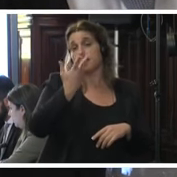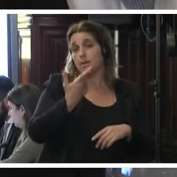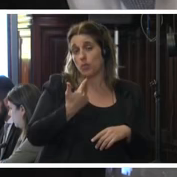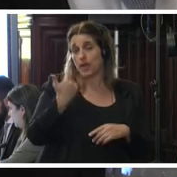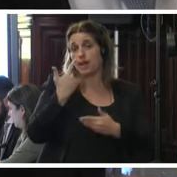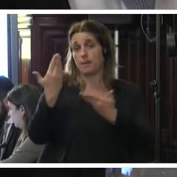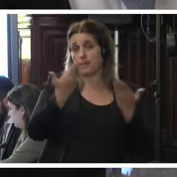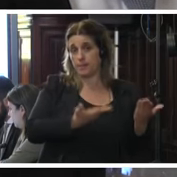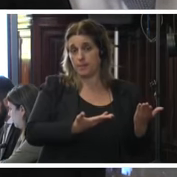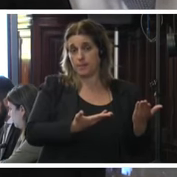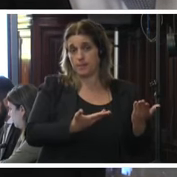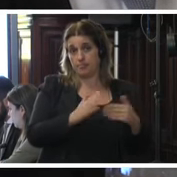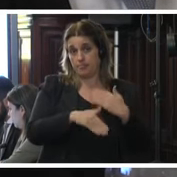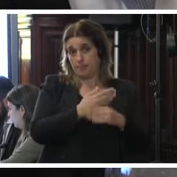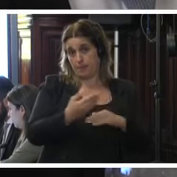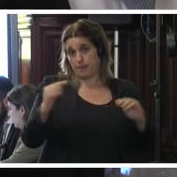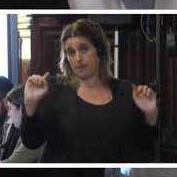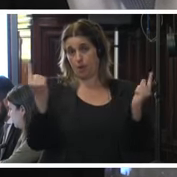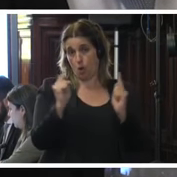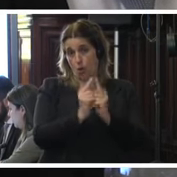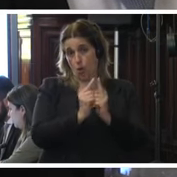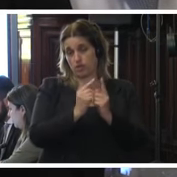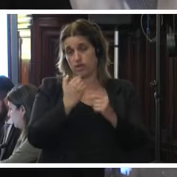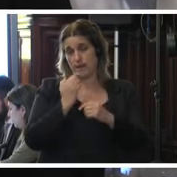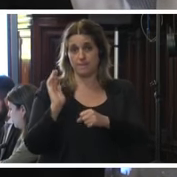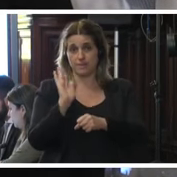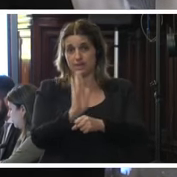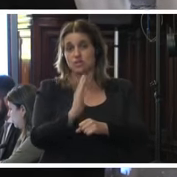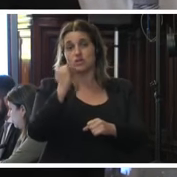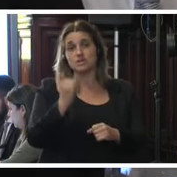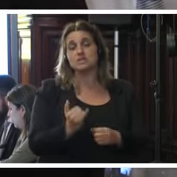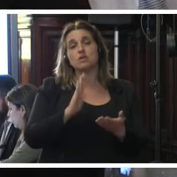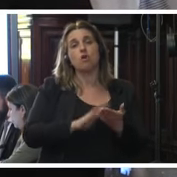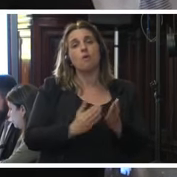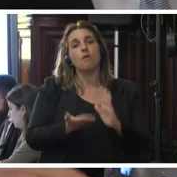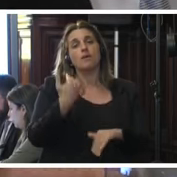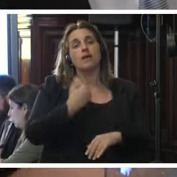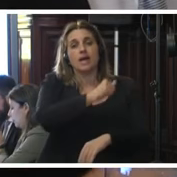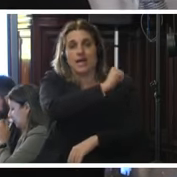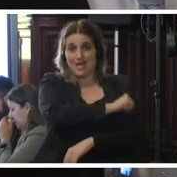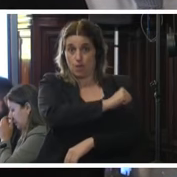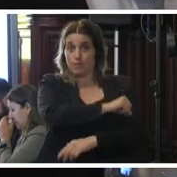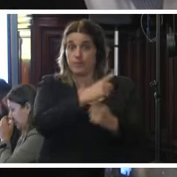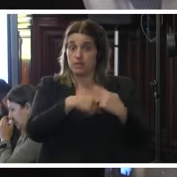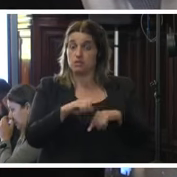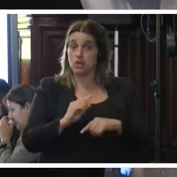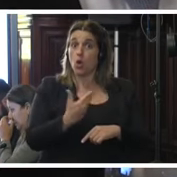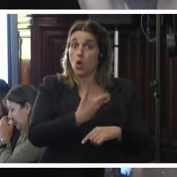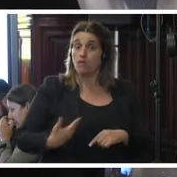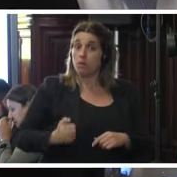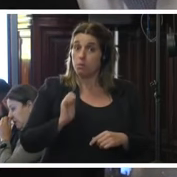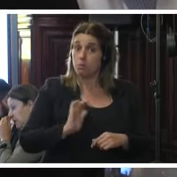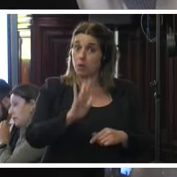rápida noção, eu queria passar uma abordagem da situação no Rio de Janeiro. O governo do Estado do Rio de Janeiro, ao longo dos anos,